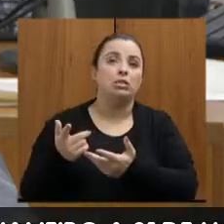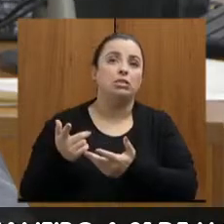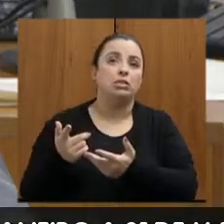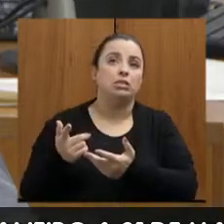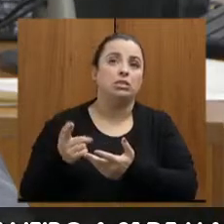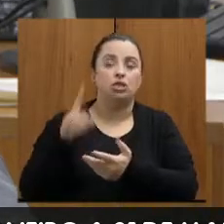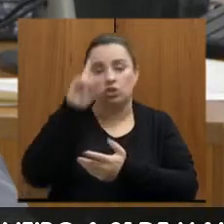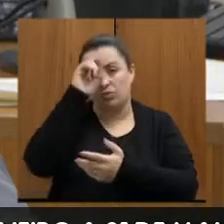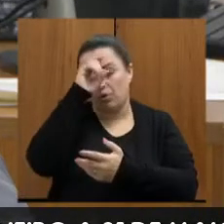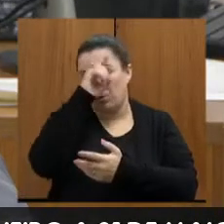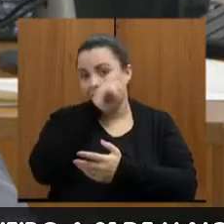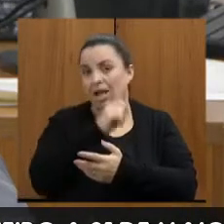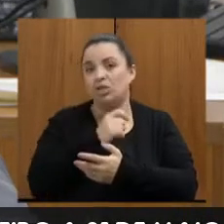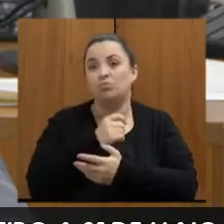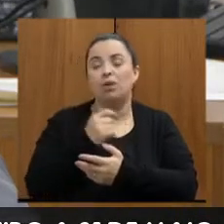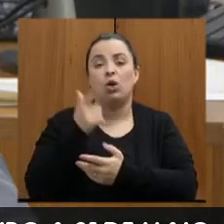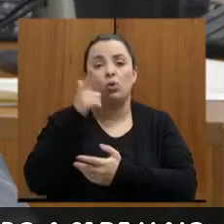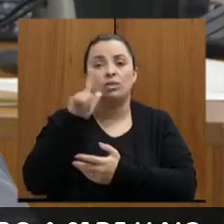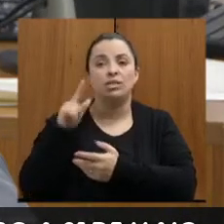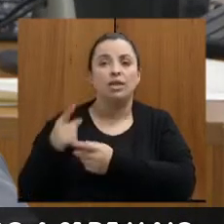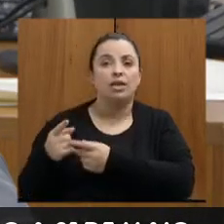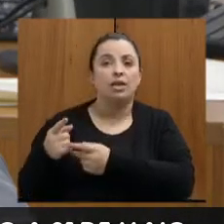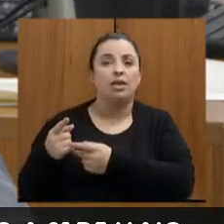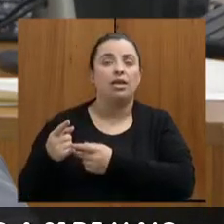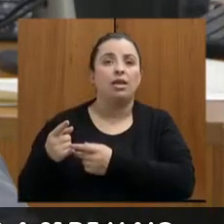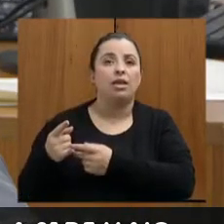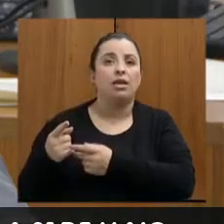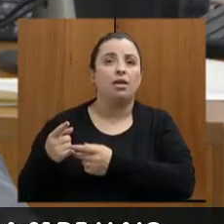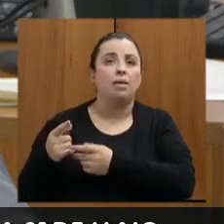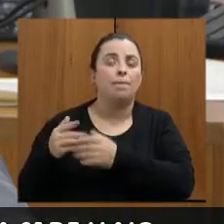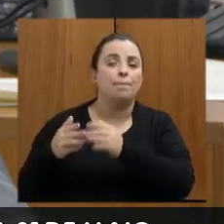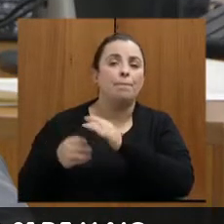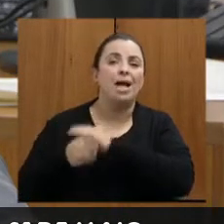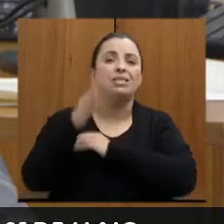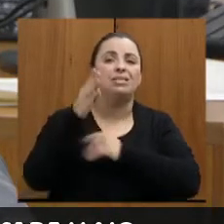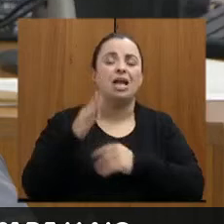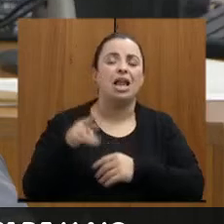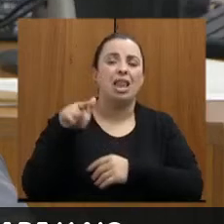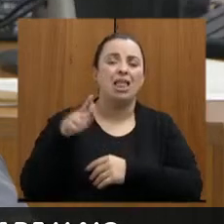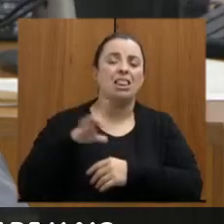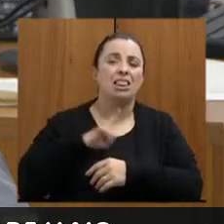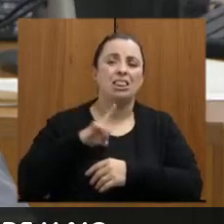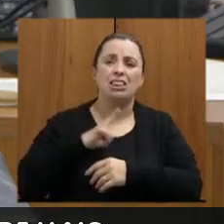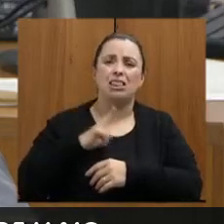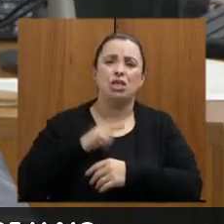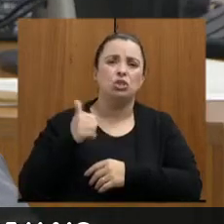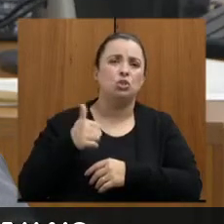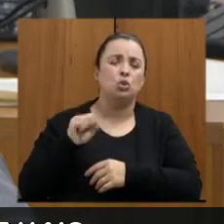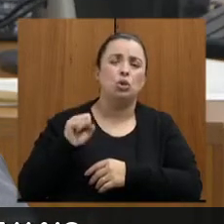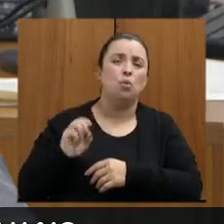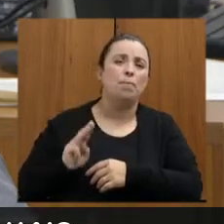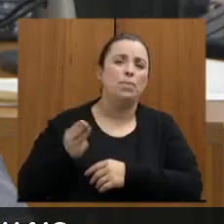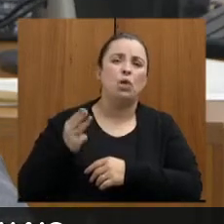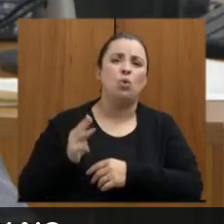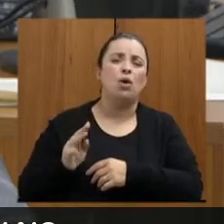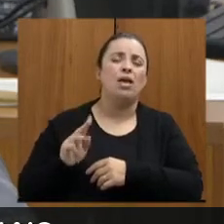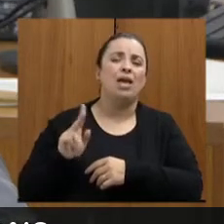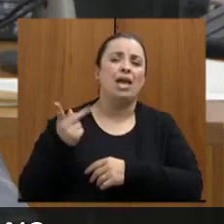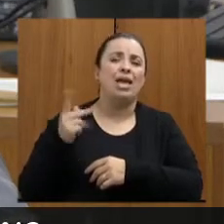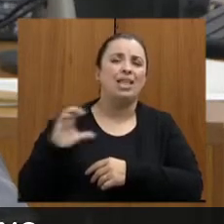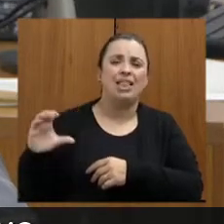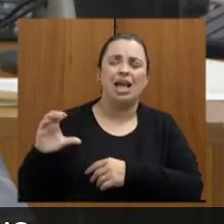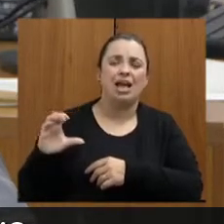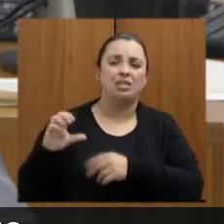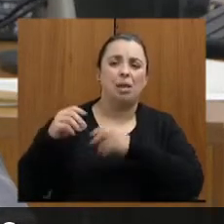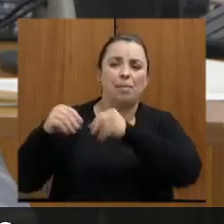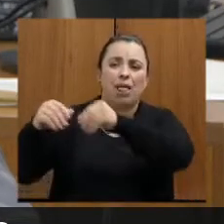lá já tem 17 mil hectares plantados quase 8 mil hectares Então eu tenho a estação Nossa